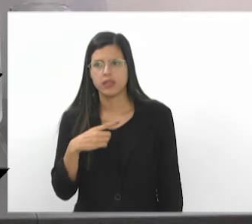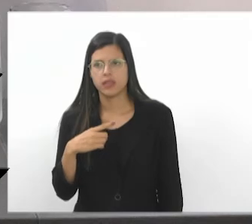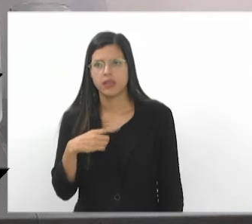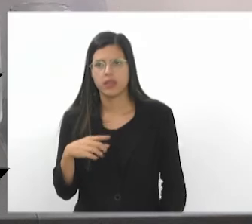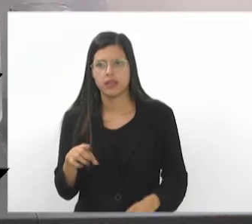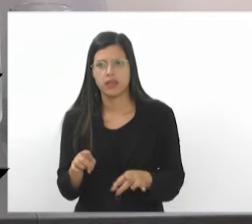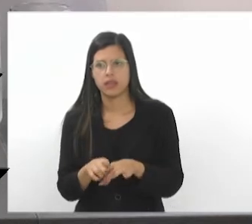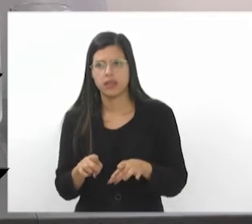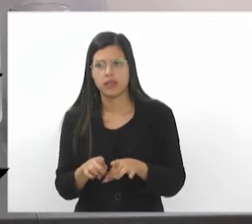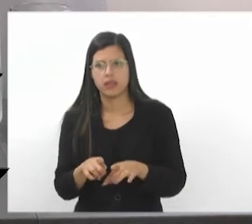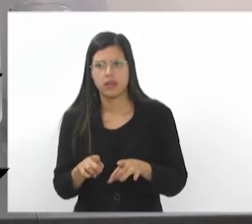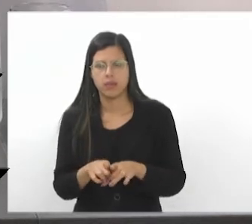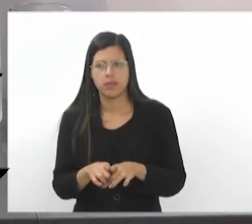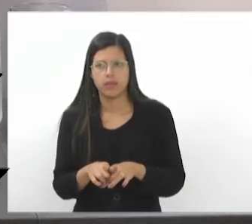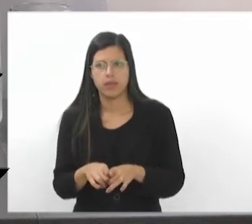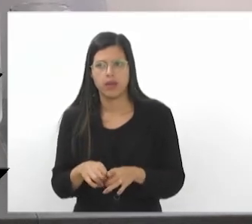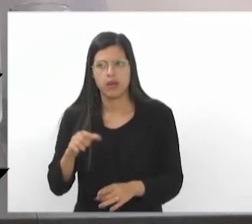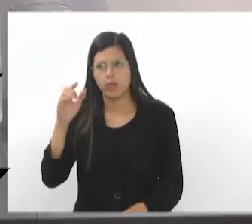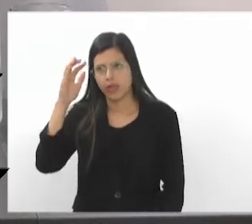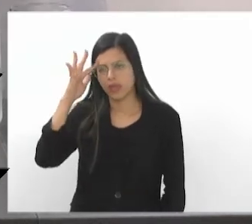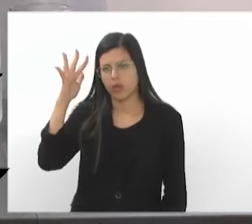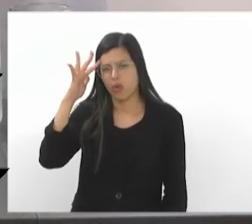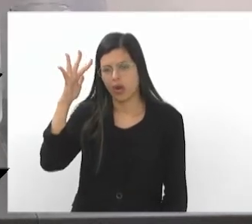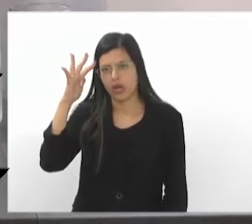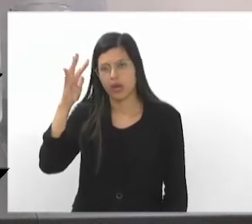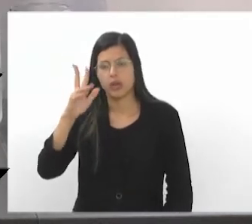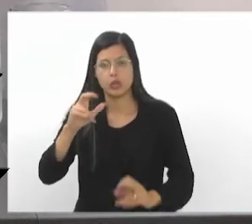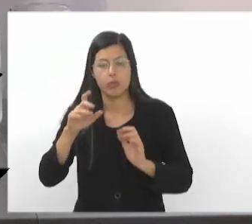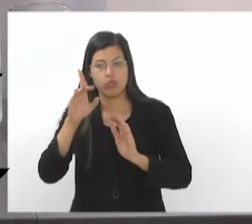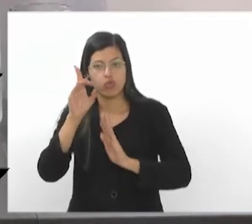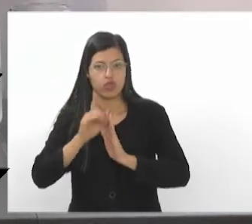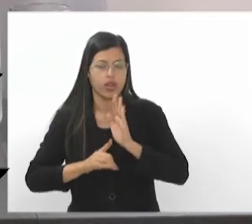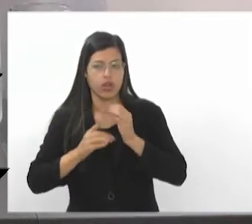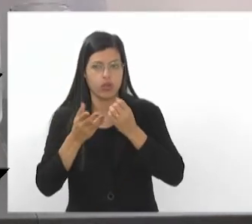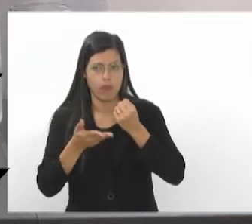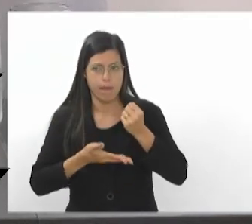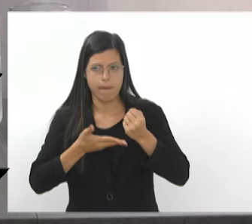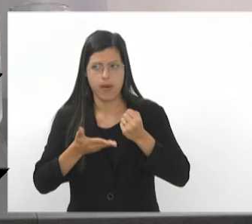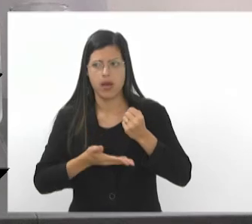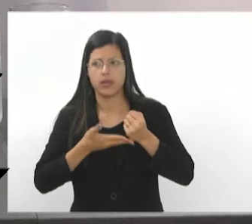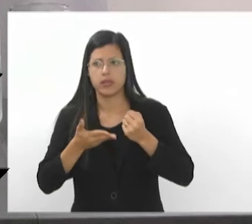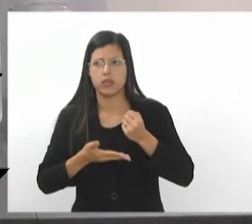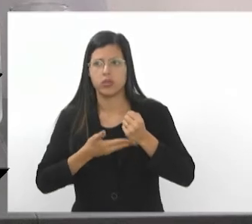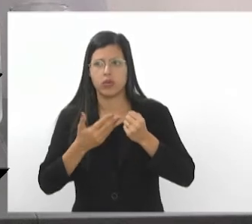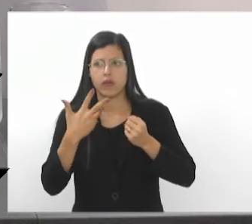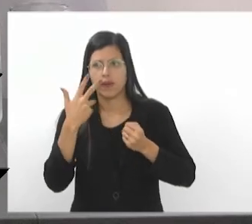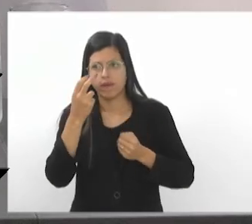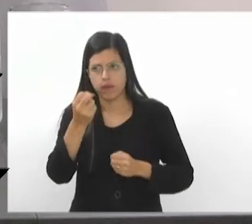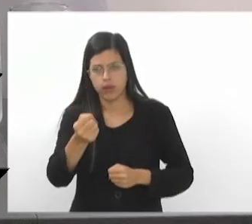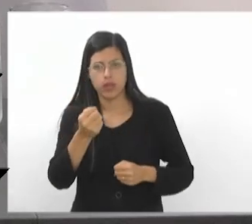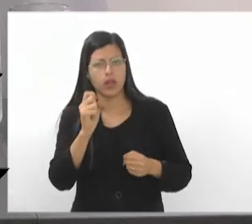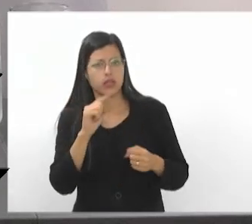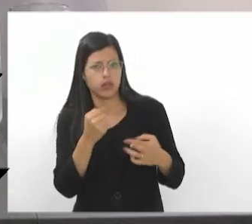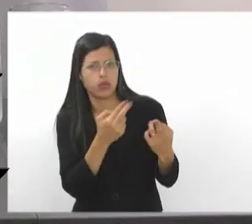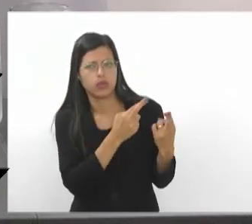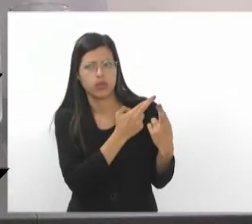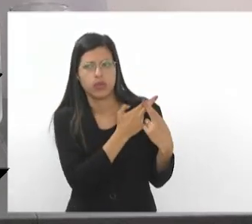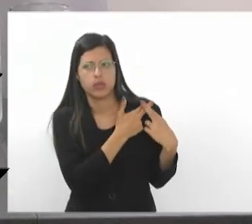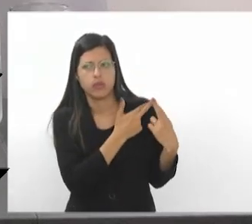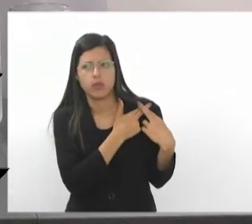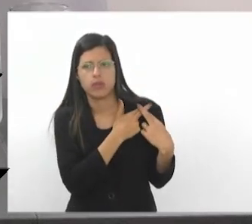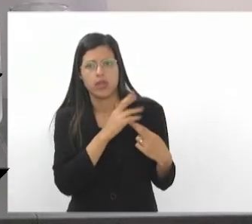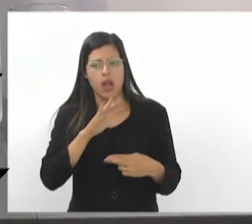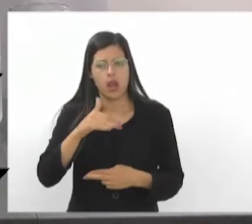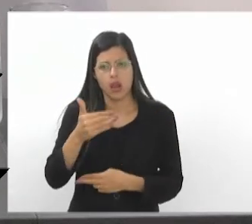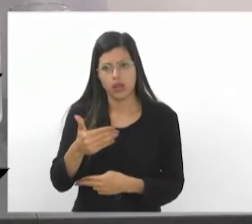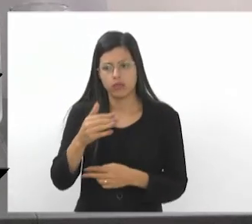maximização dos direitos fundamentais que fortalece ainda a nossa competência além do direito do consumidor, porque